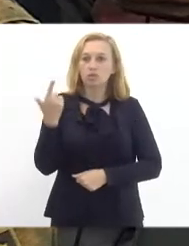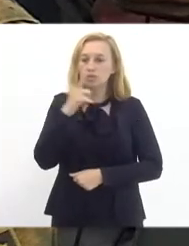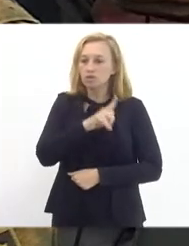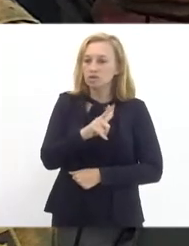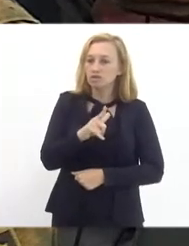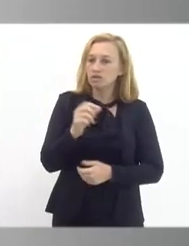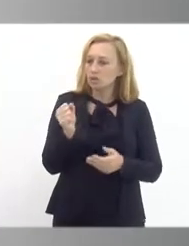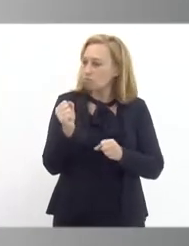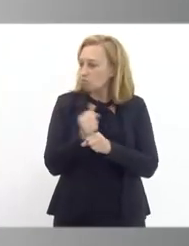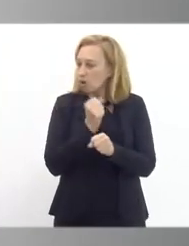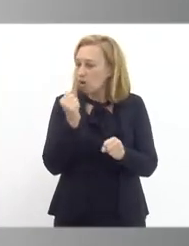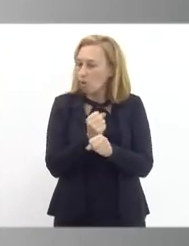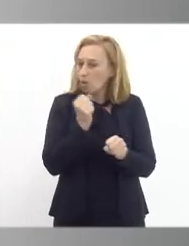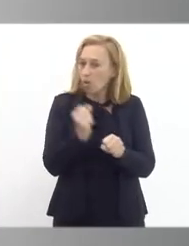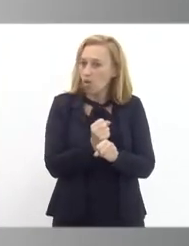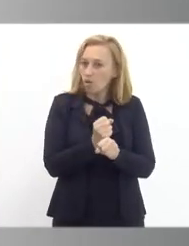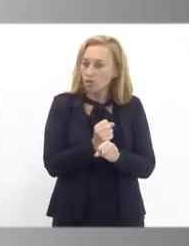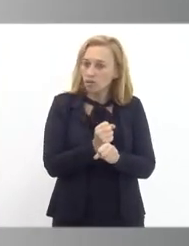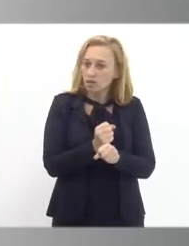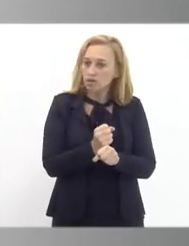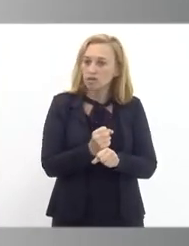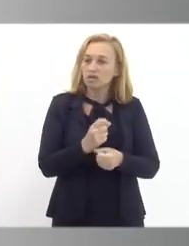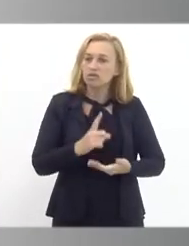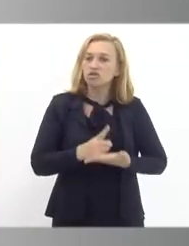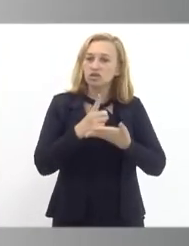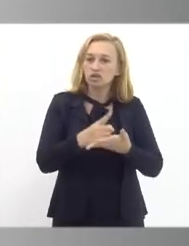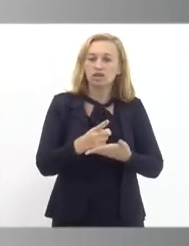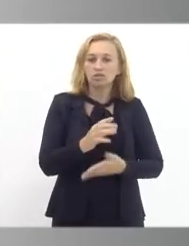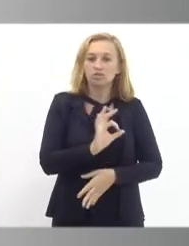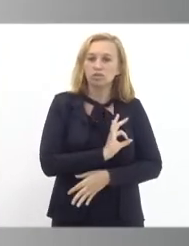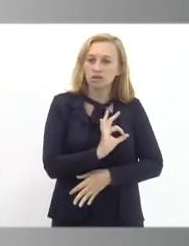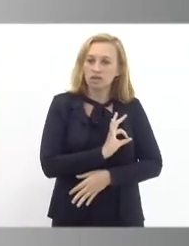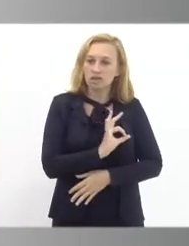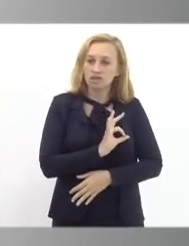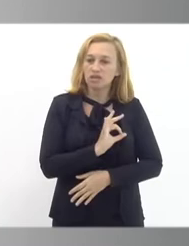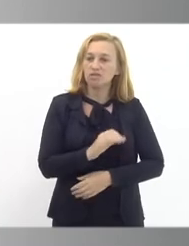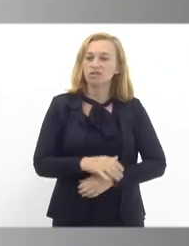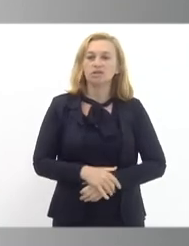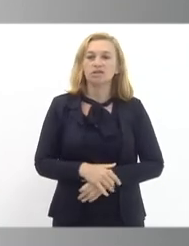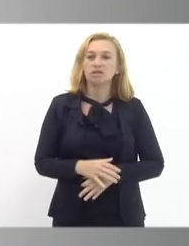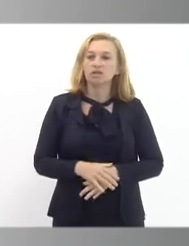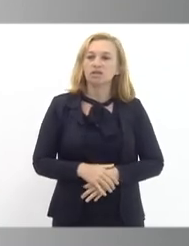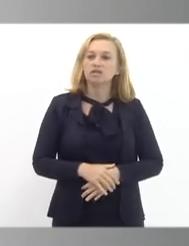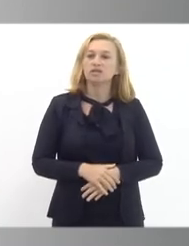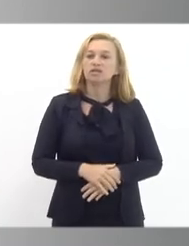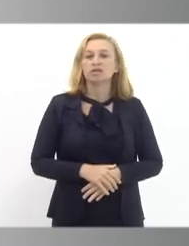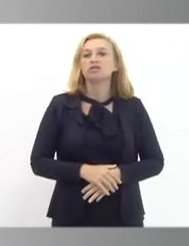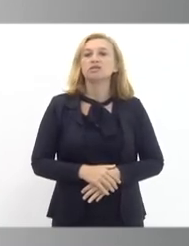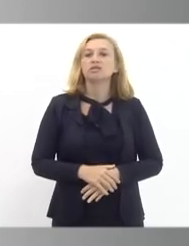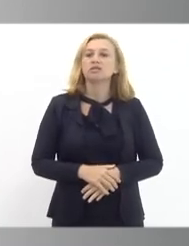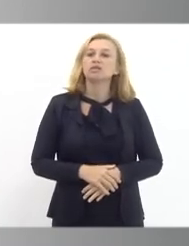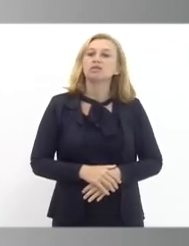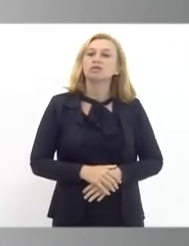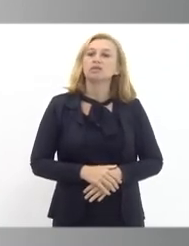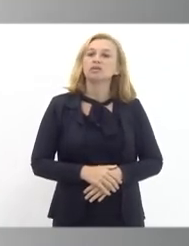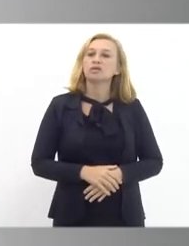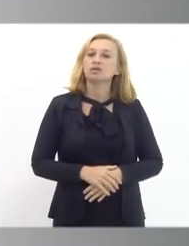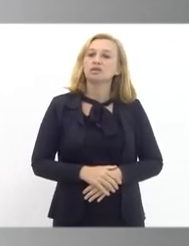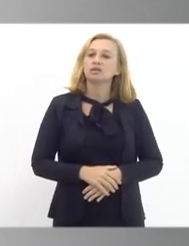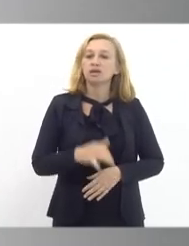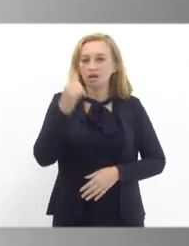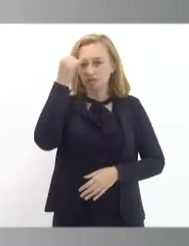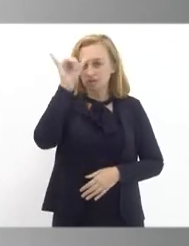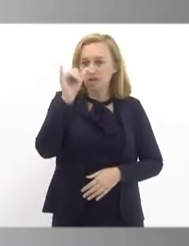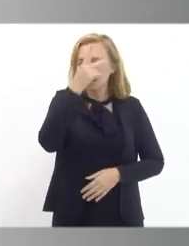uma obra para dar um pouco mais de dignidade ao policial. Fizemos ali a fachada, a guarda do quartel, para evitar